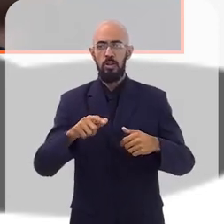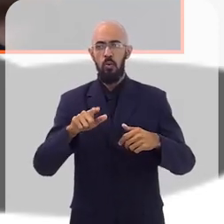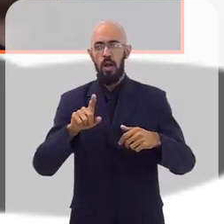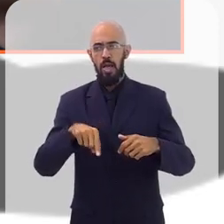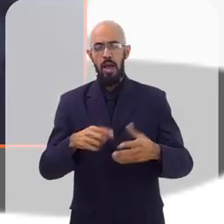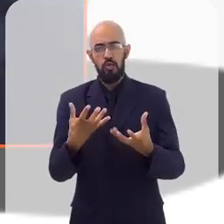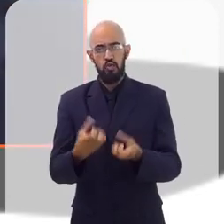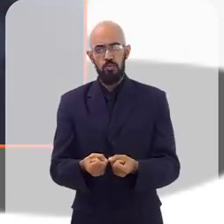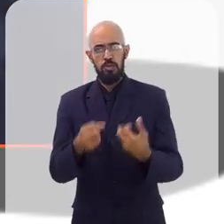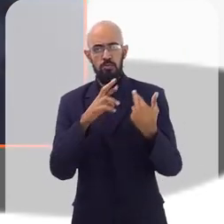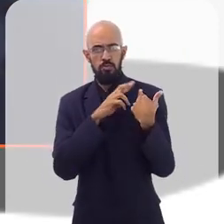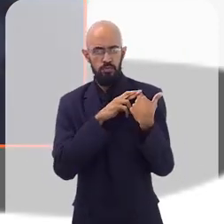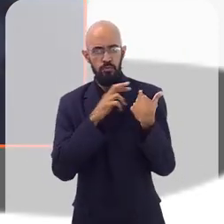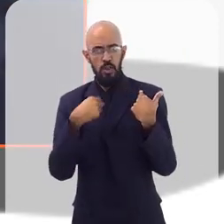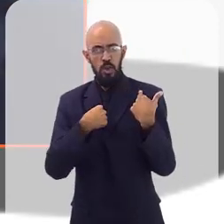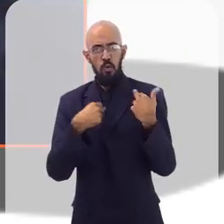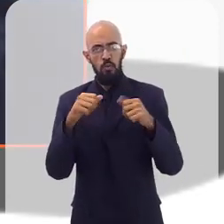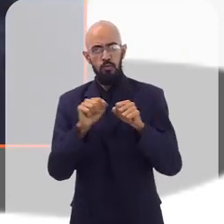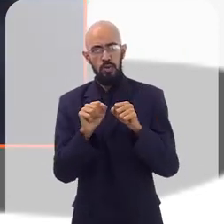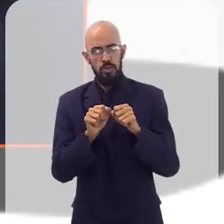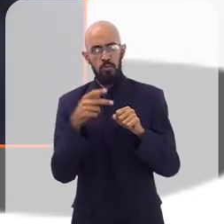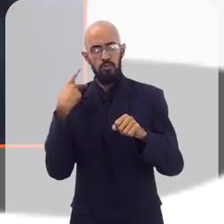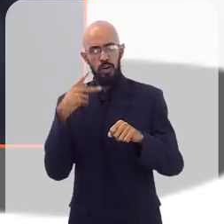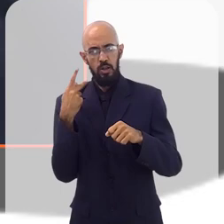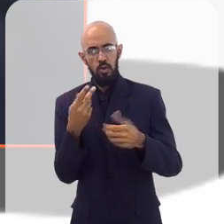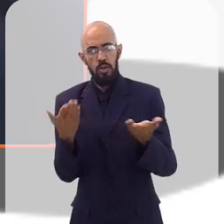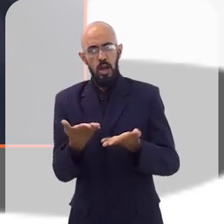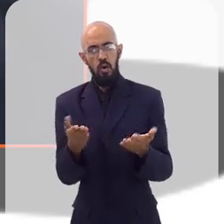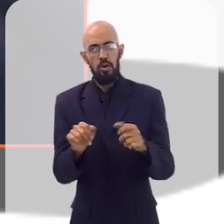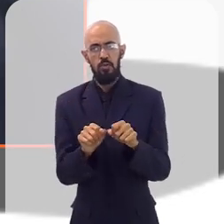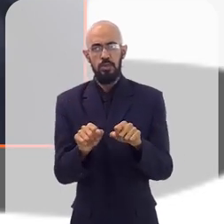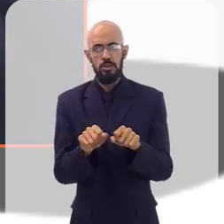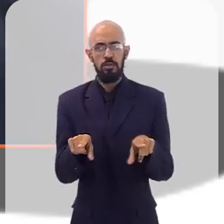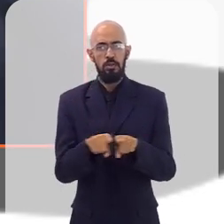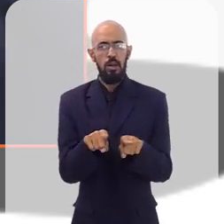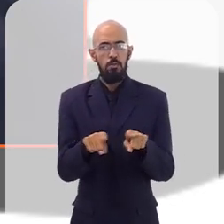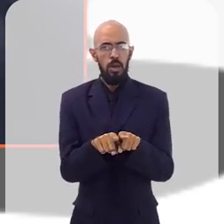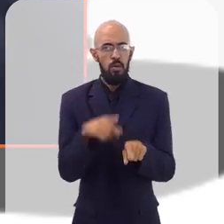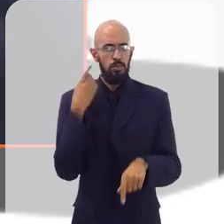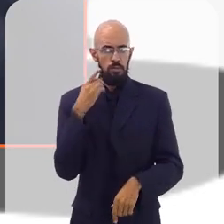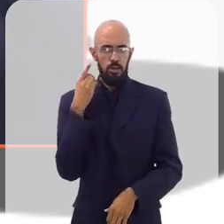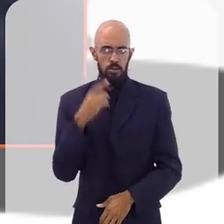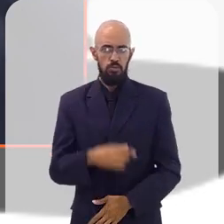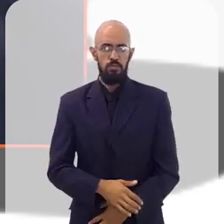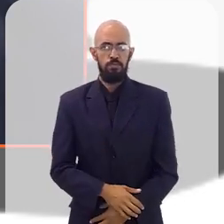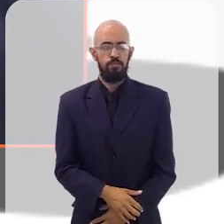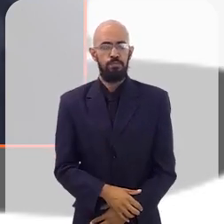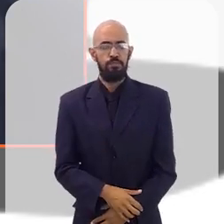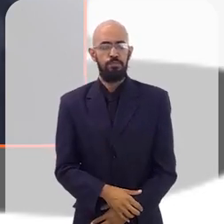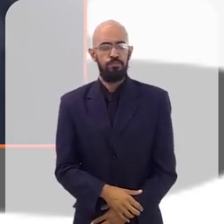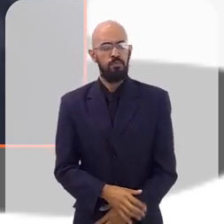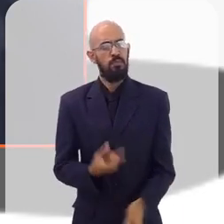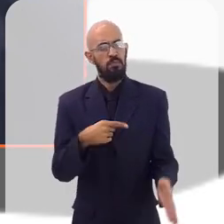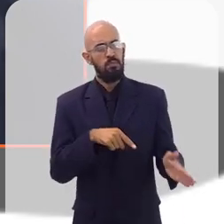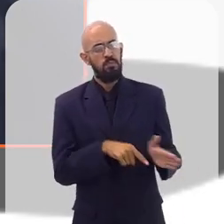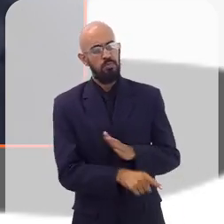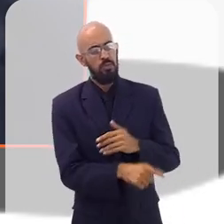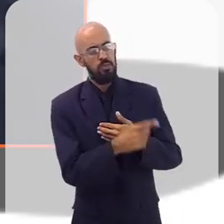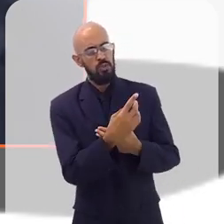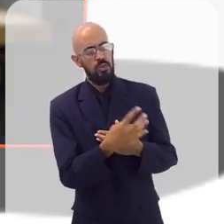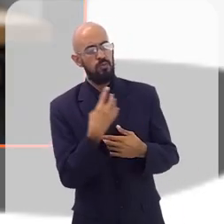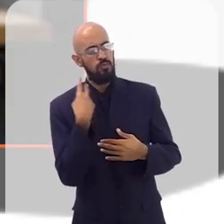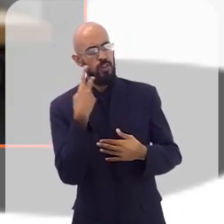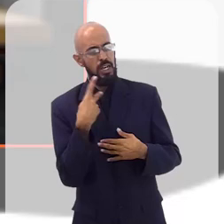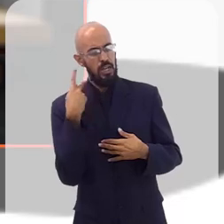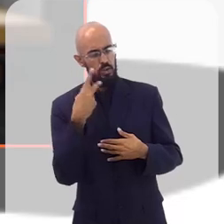colocam na Assembleia Então a gente tem que fazer esse papel fiz isso quantos Vereador e agora estou fazendo como